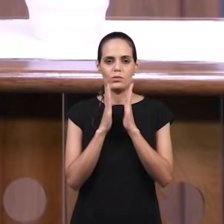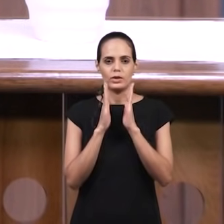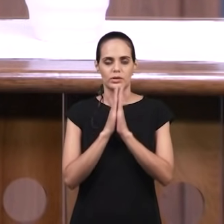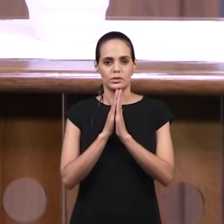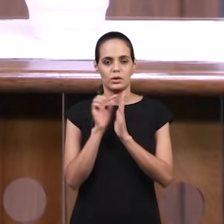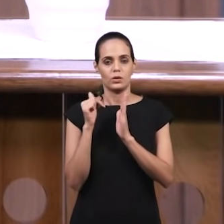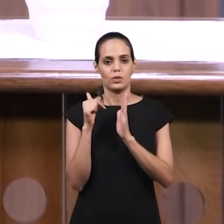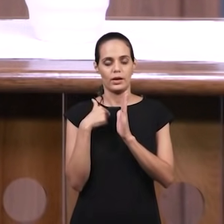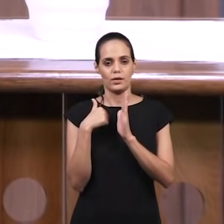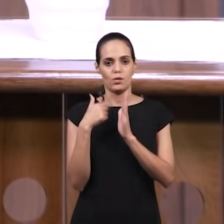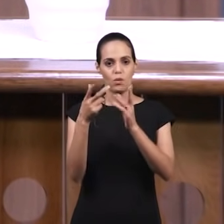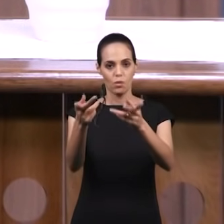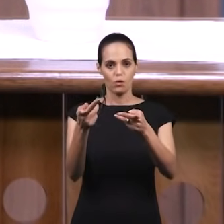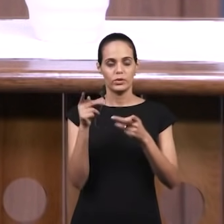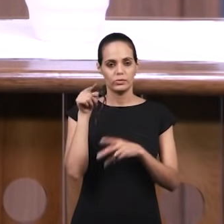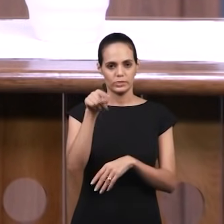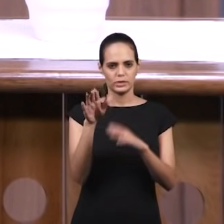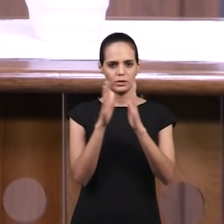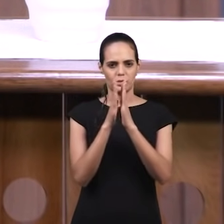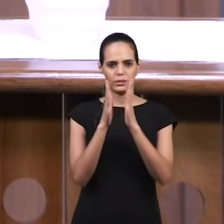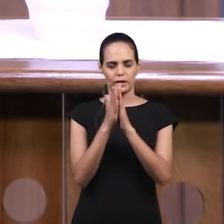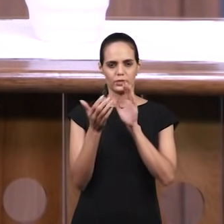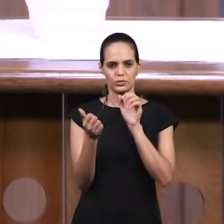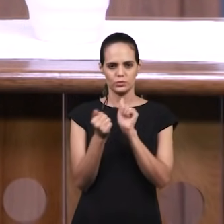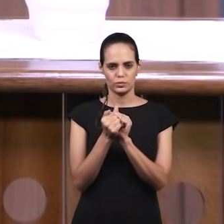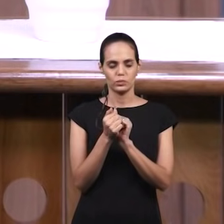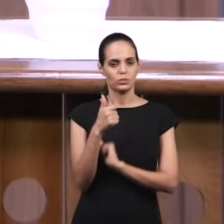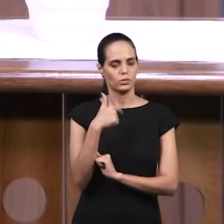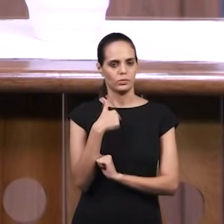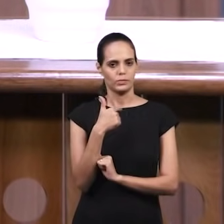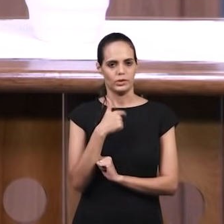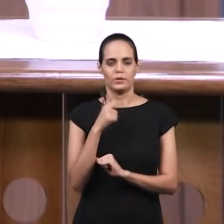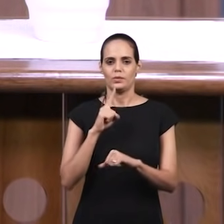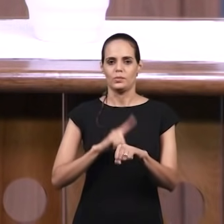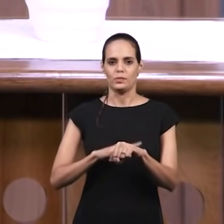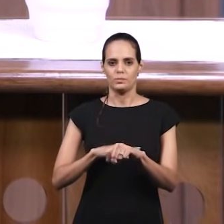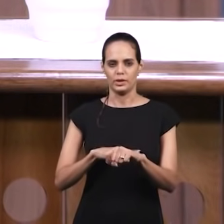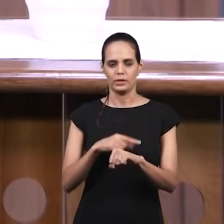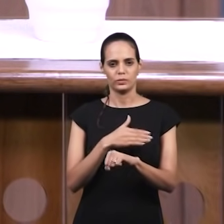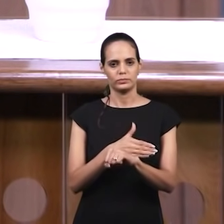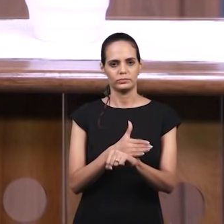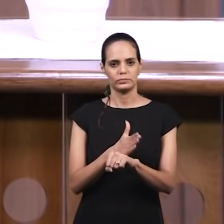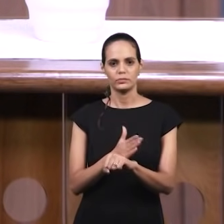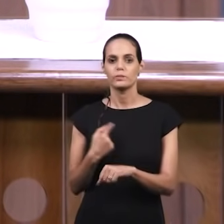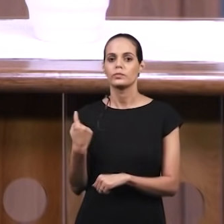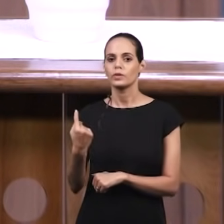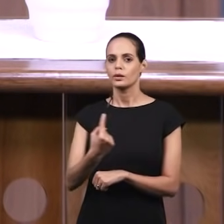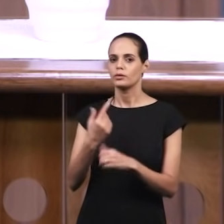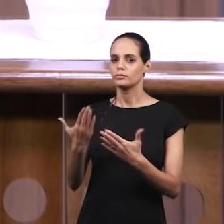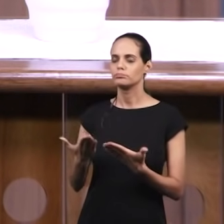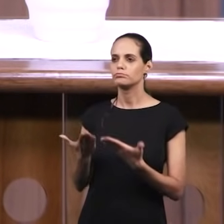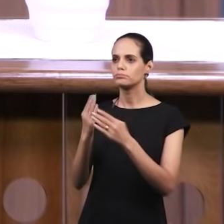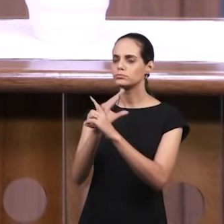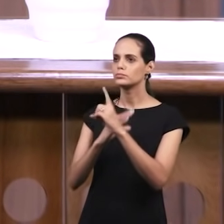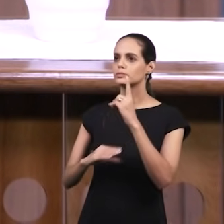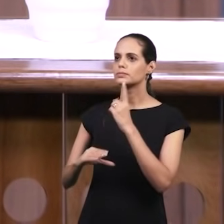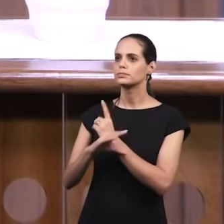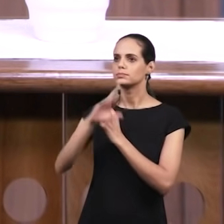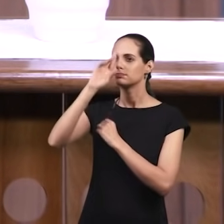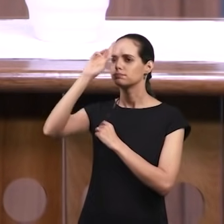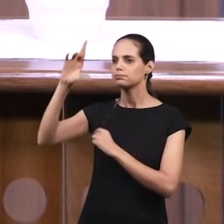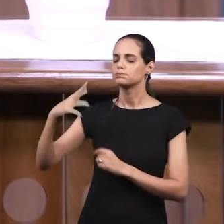uma oração. Eu convido você a orar junto comigo. É o momento em que depositamos no altar do Senhor todo o culto,